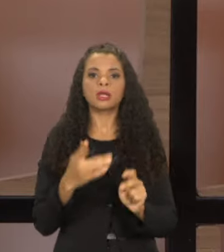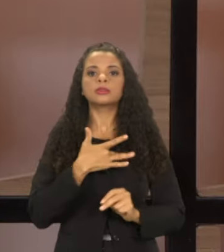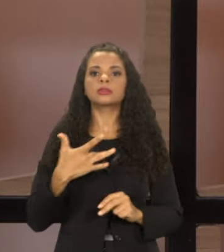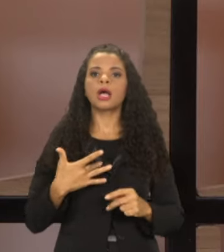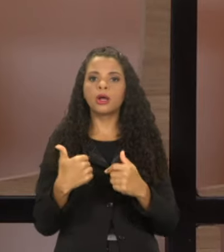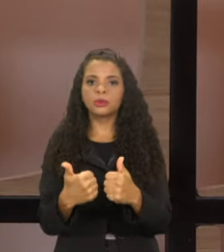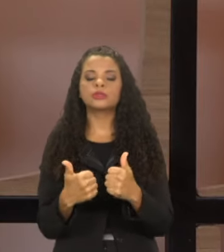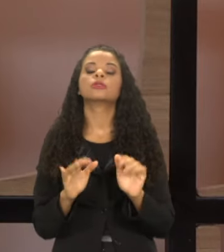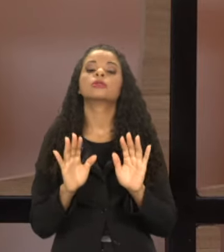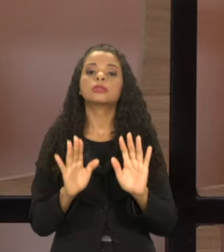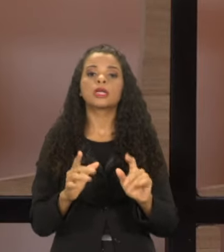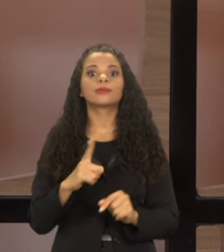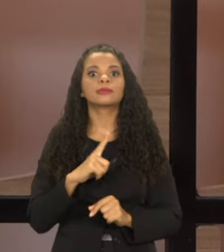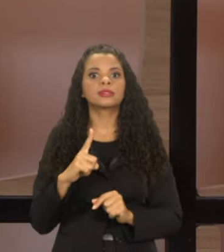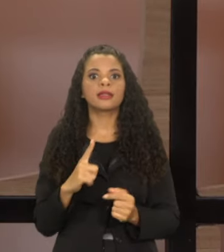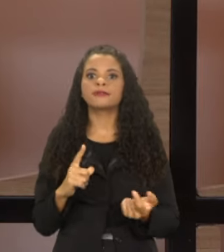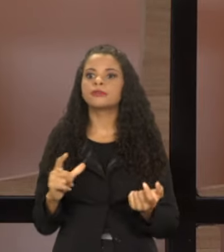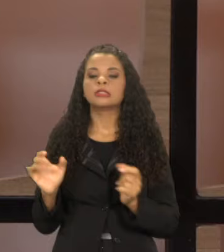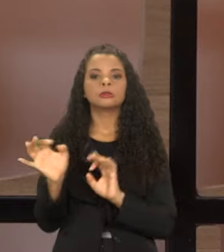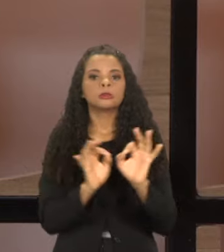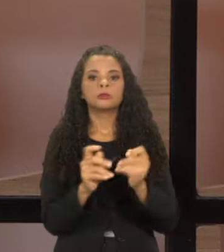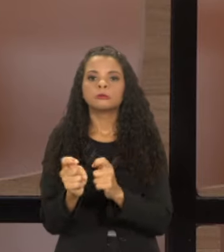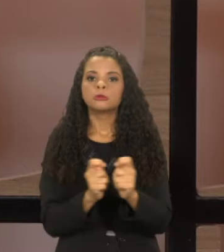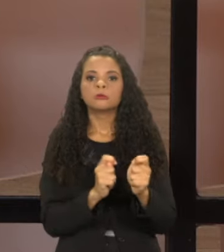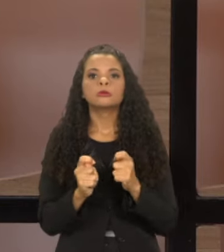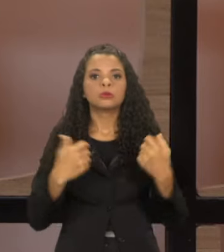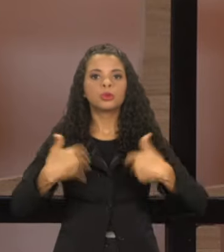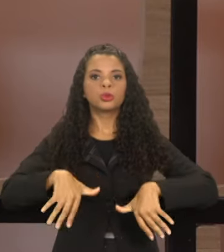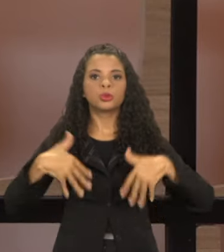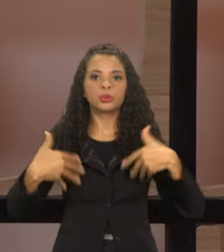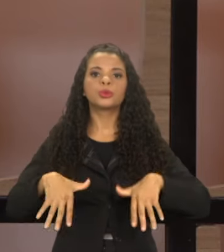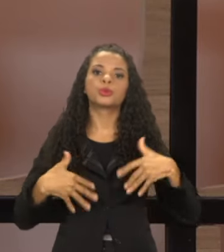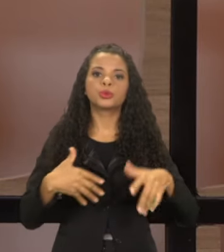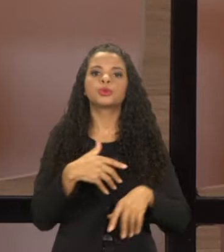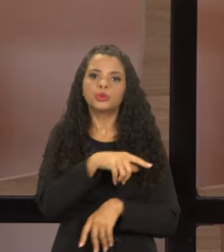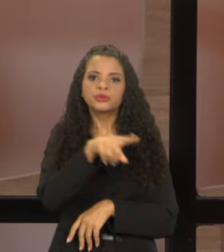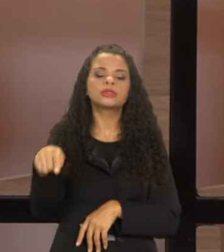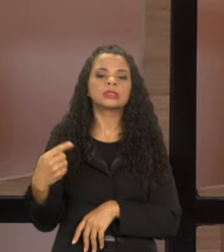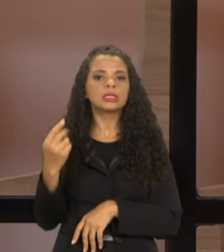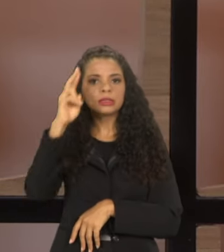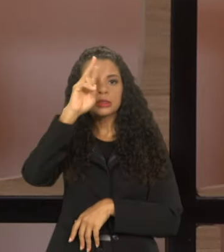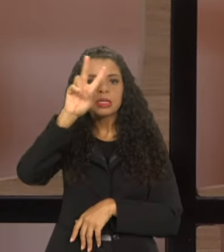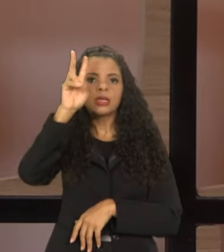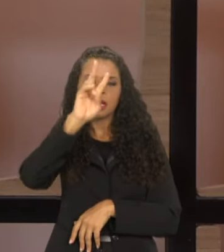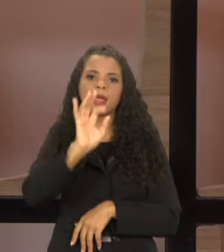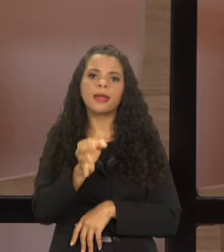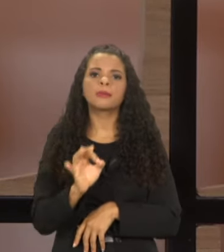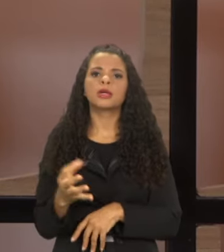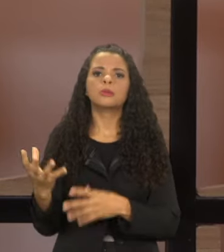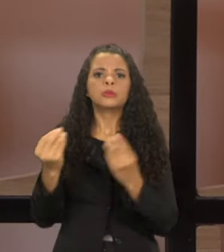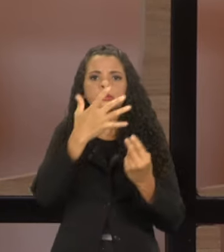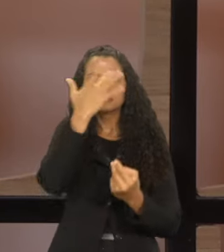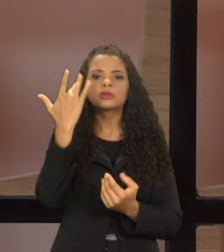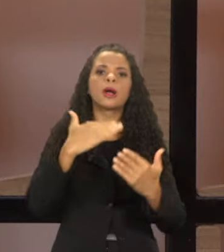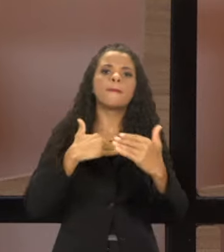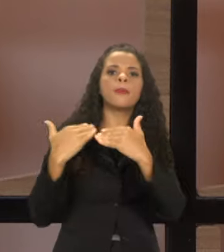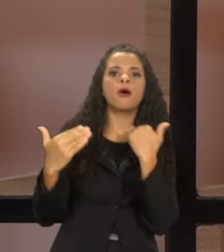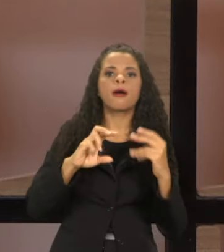tivemos muitas mortes, todo mundo se lembra da época. Muitas milhares de pessoas falecendo, e quando vem a